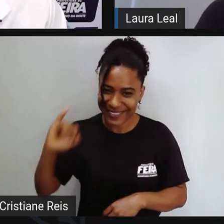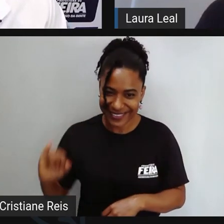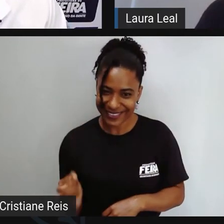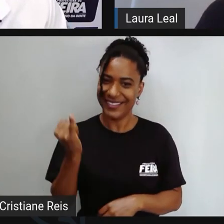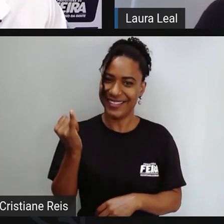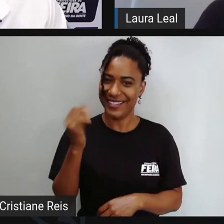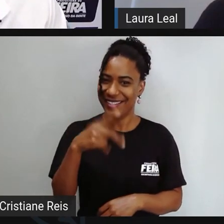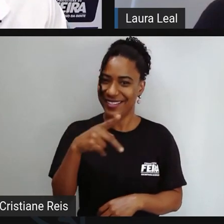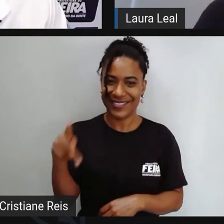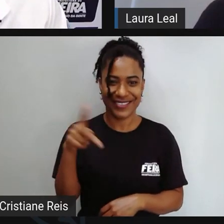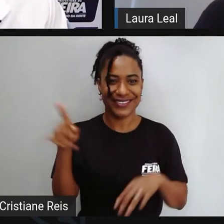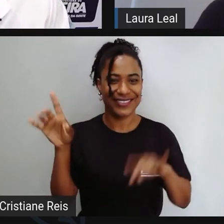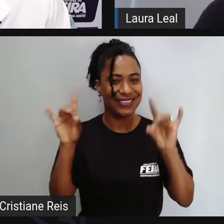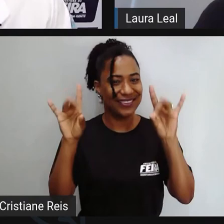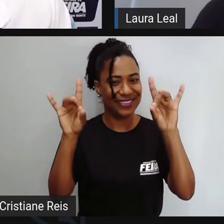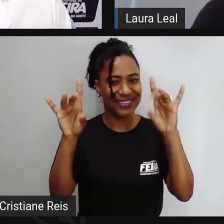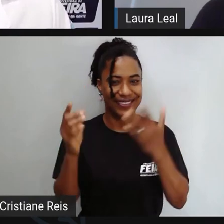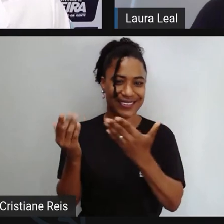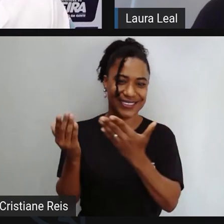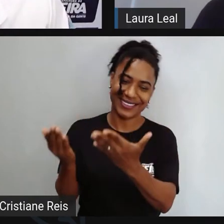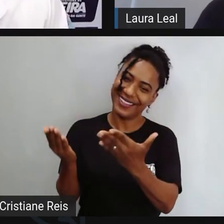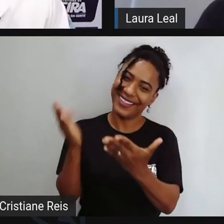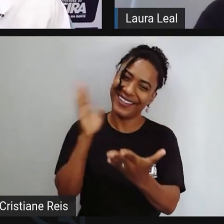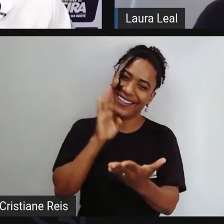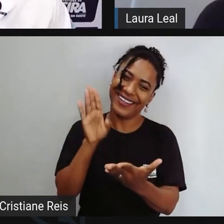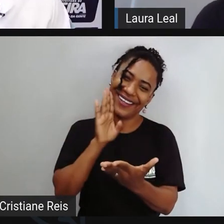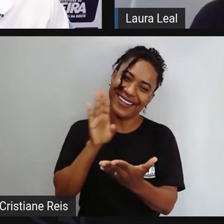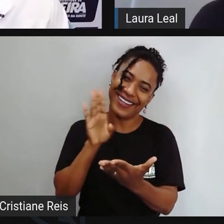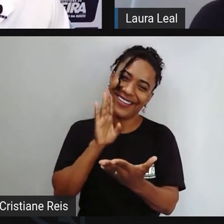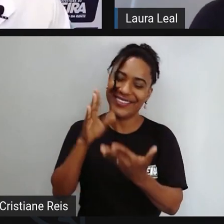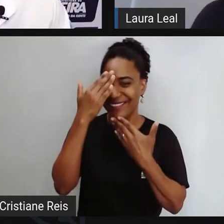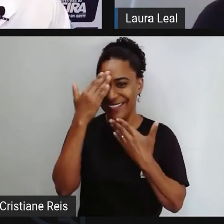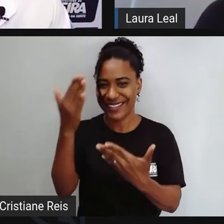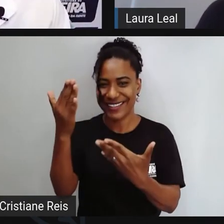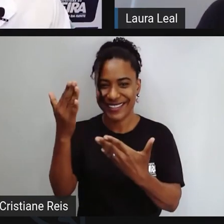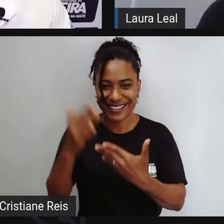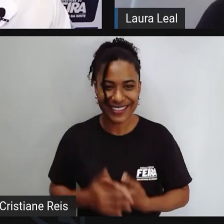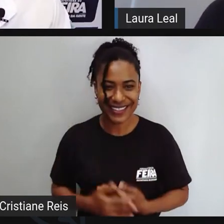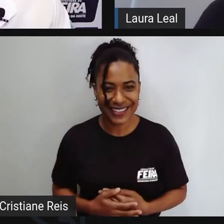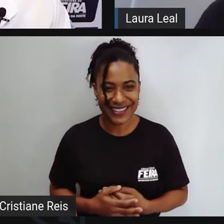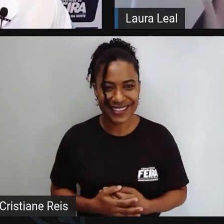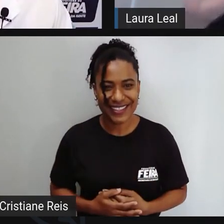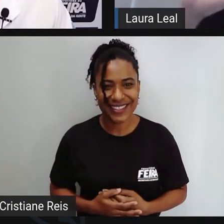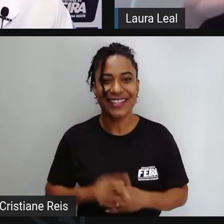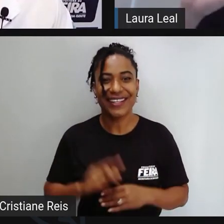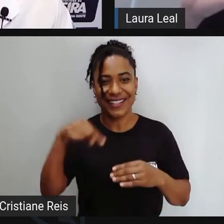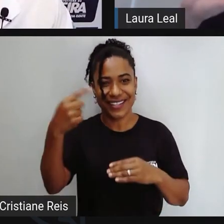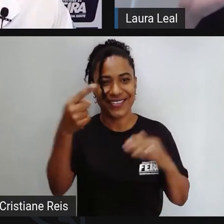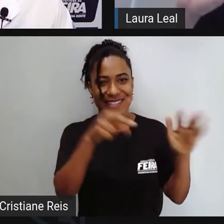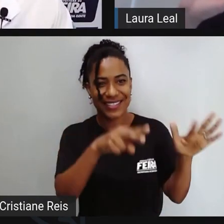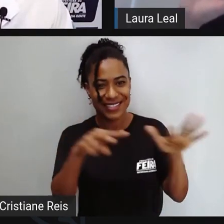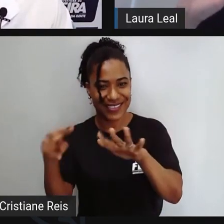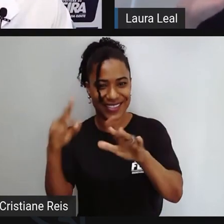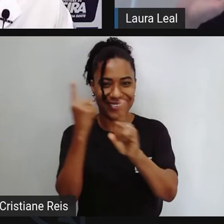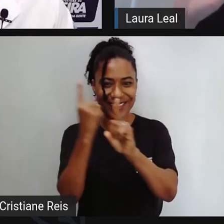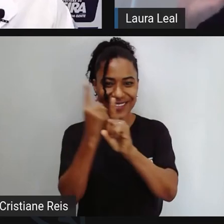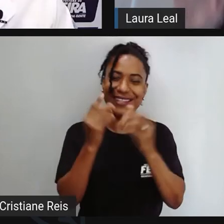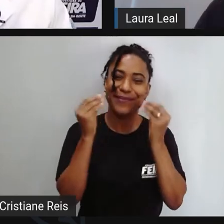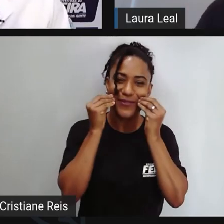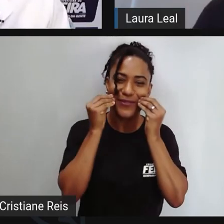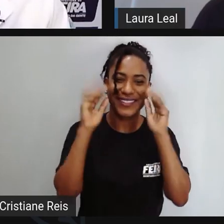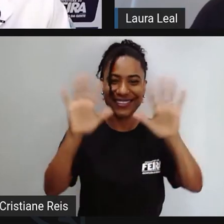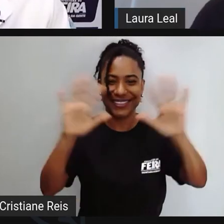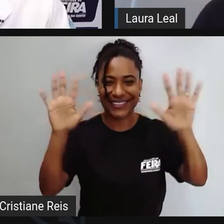professor. Ah, que legal. Obrigado. Gente, a gente se vê semana que vem. Um beijo. Tchau, tchau.